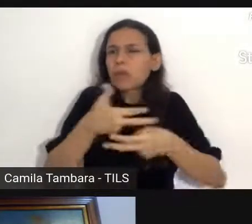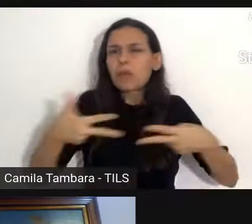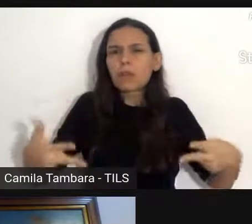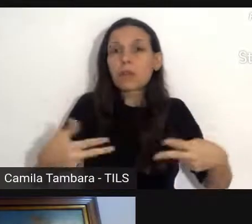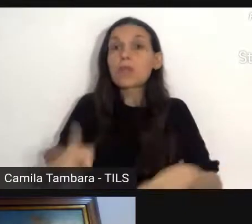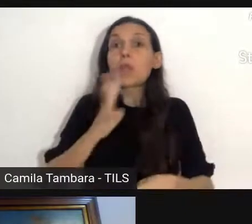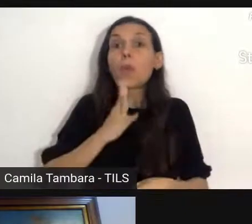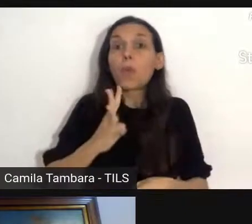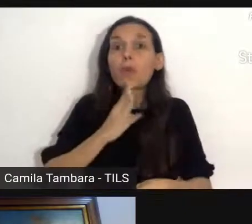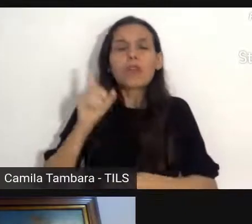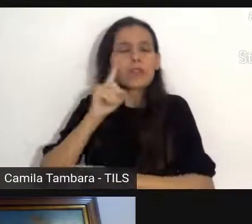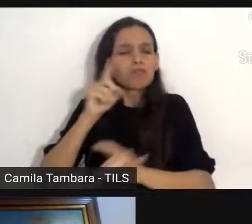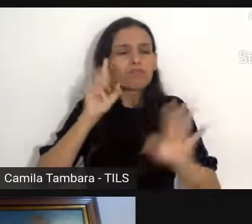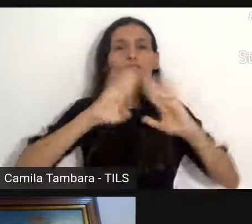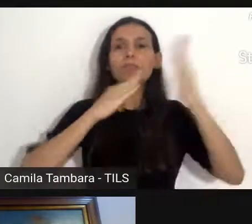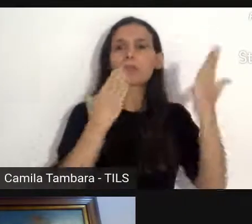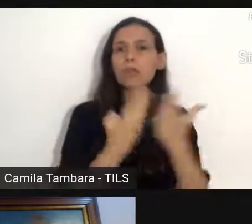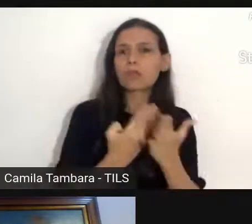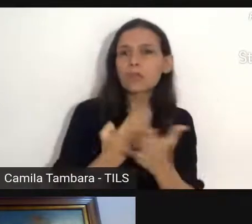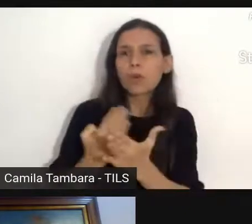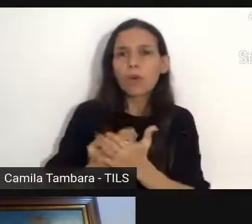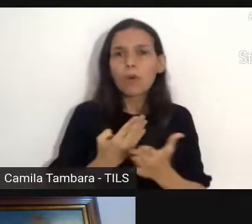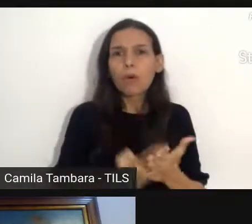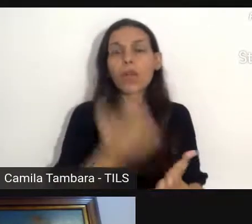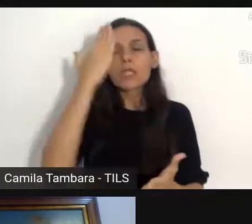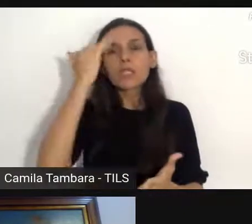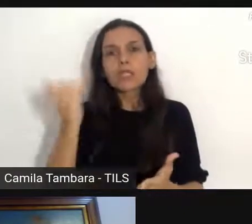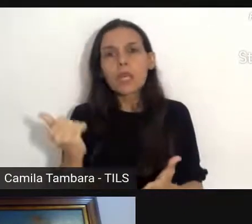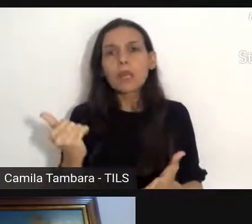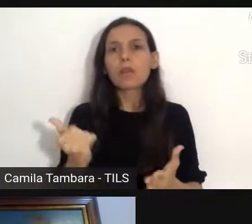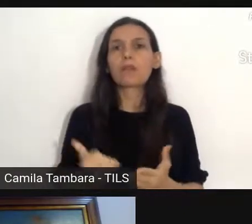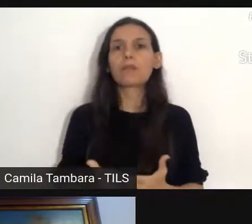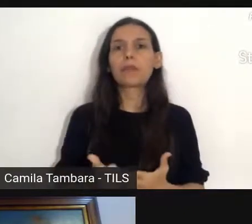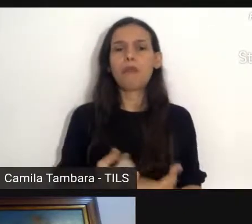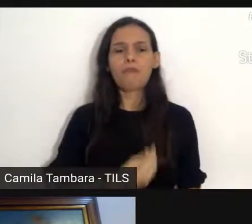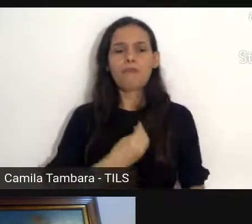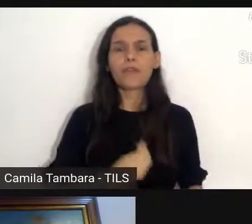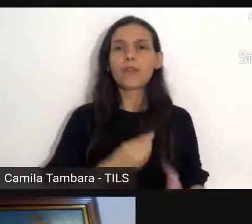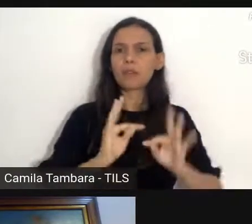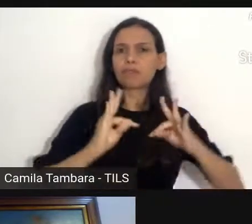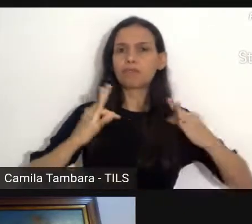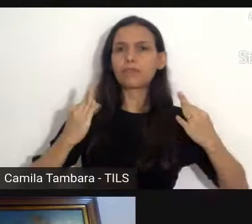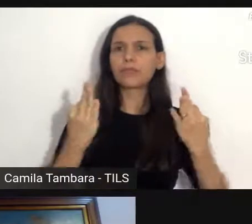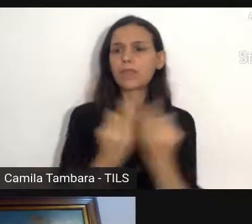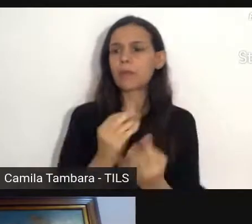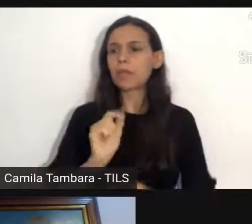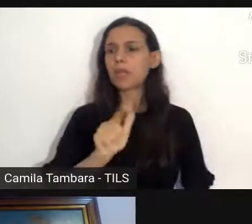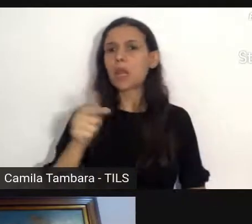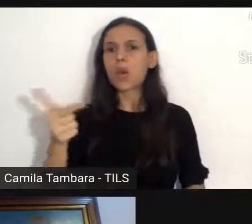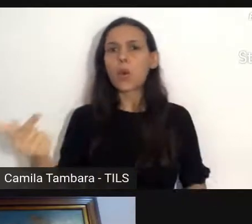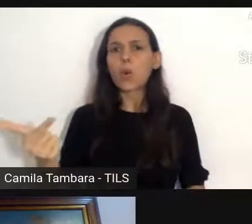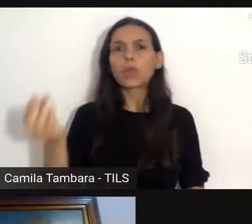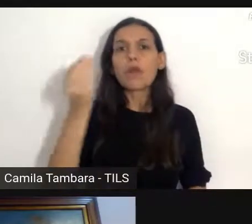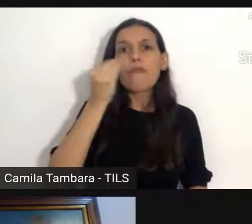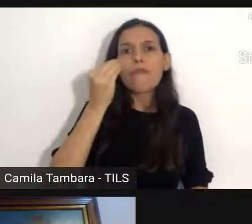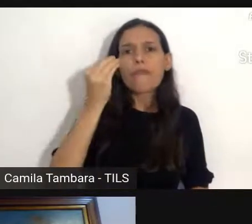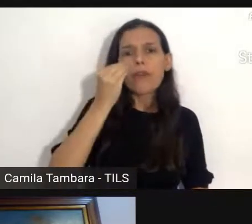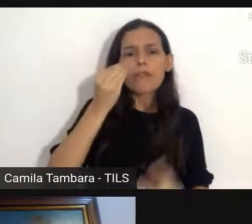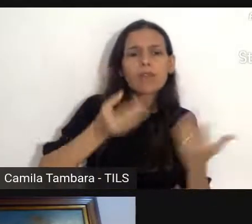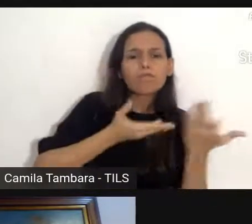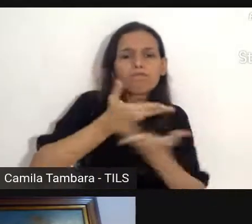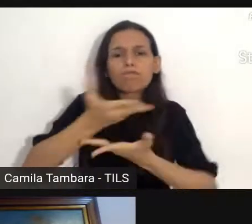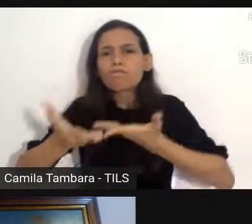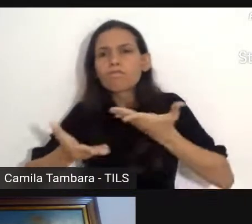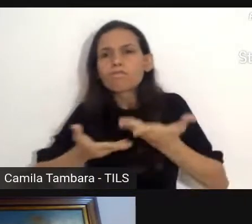dia da escola, conhece para além da escola a realidade de outras famílias, vai vendo como é que é a dinâmica, não da